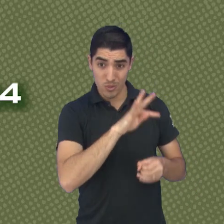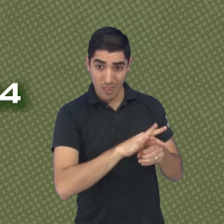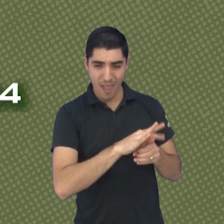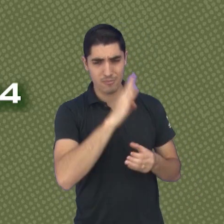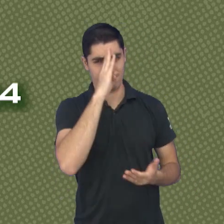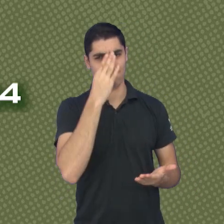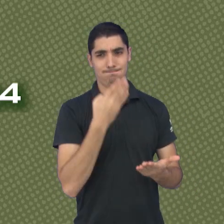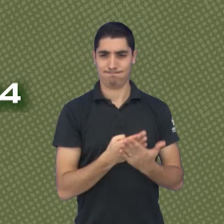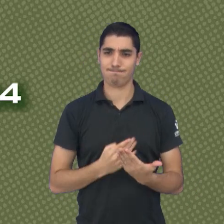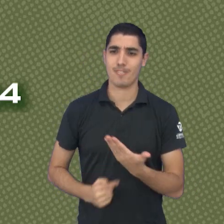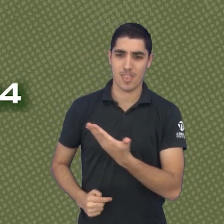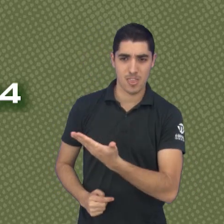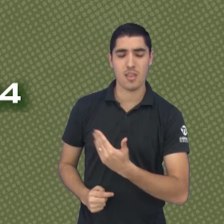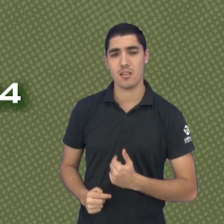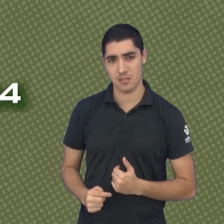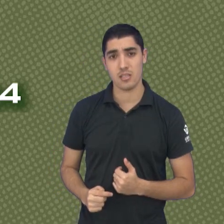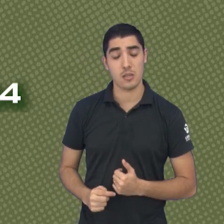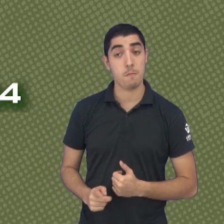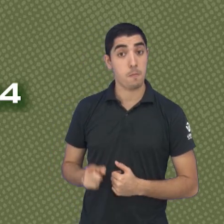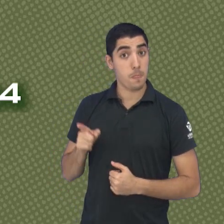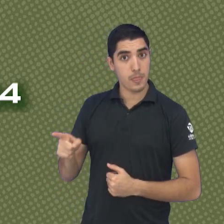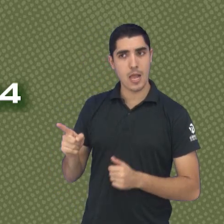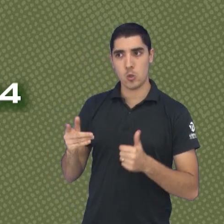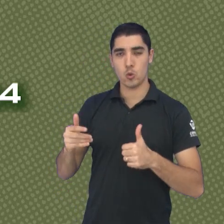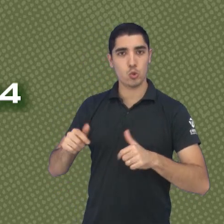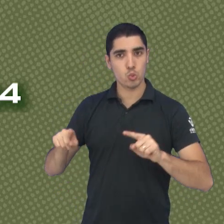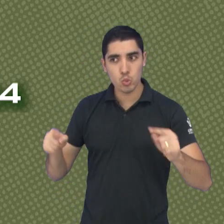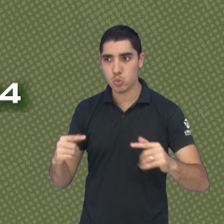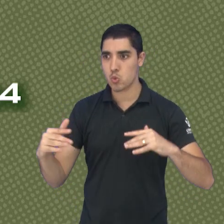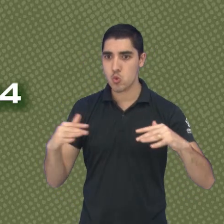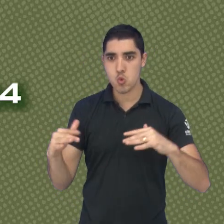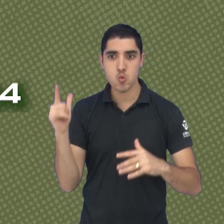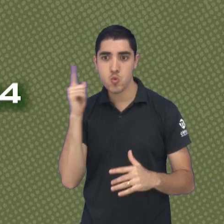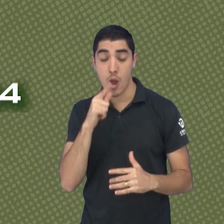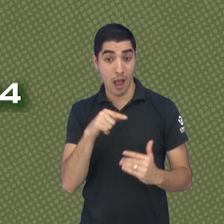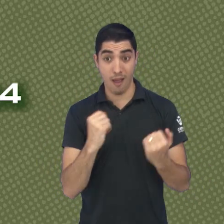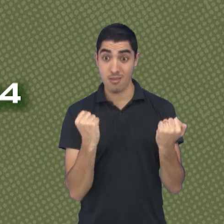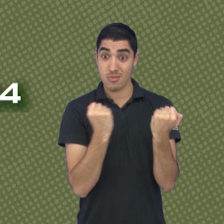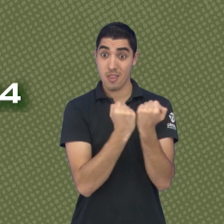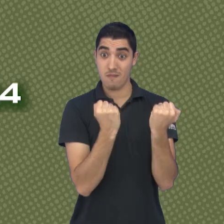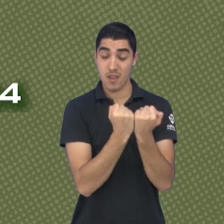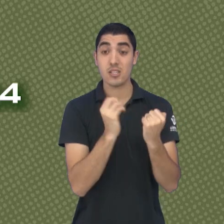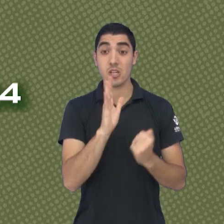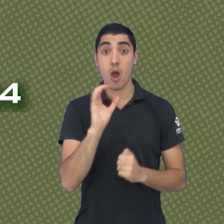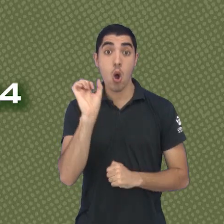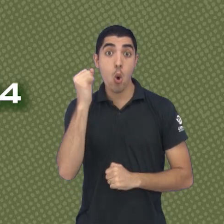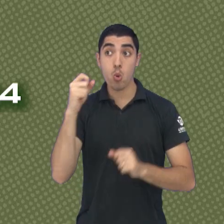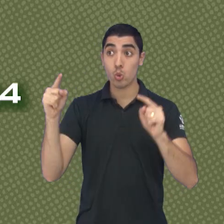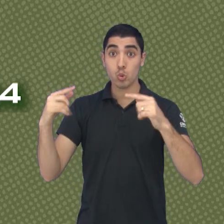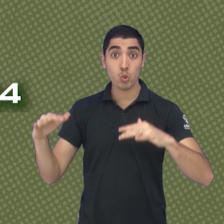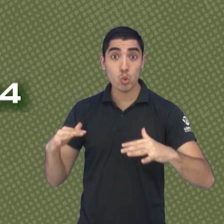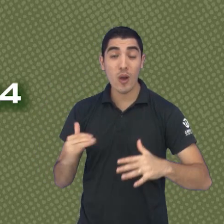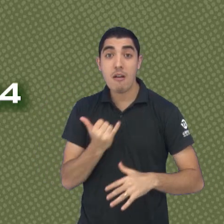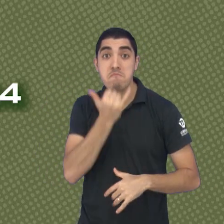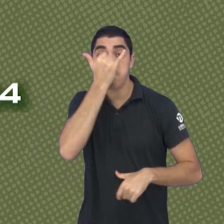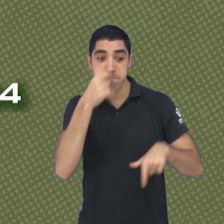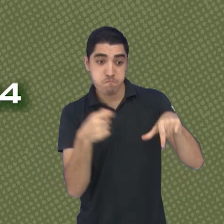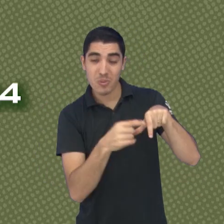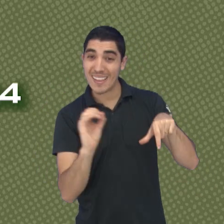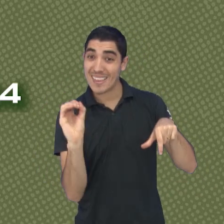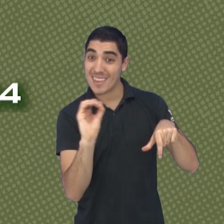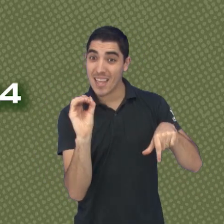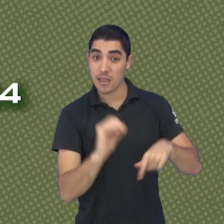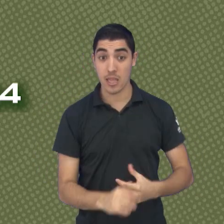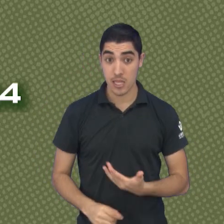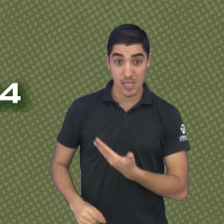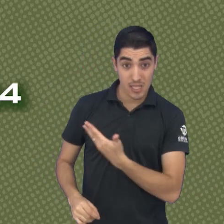Ricardo Costa, e enquanto esteve em campo, a defesa joseense ficou 8 jogos sem tomar gols, e ele